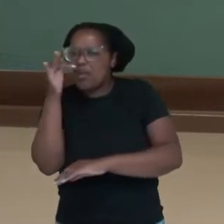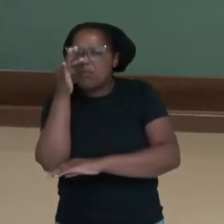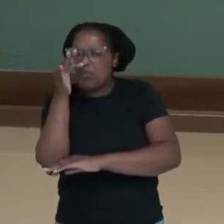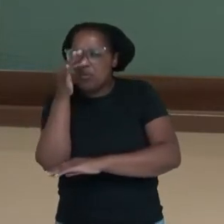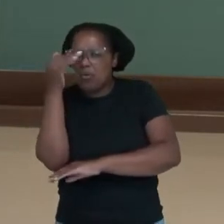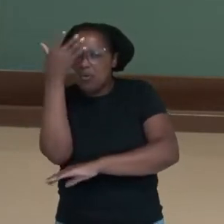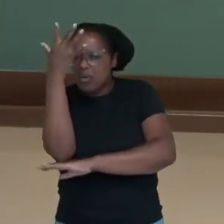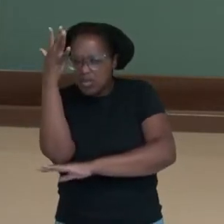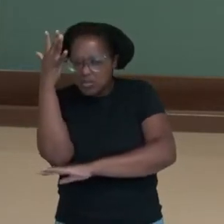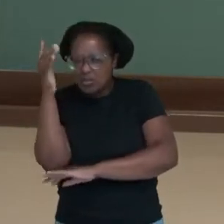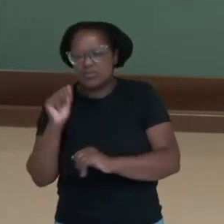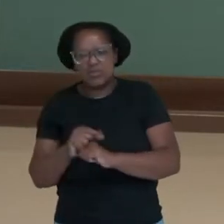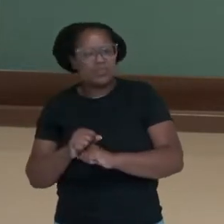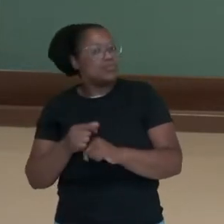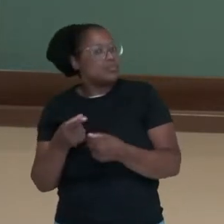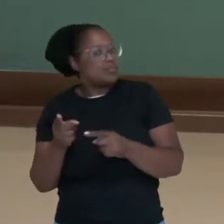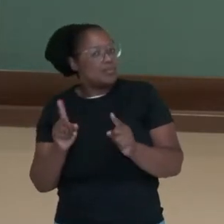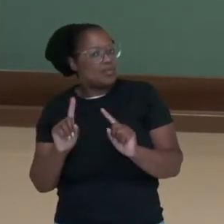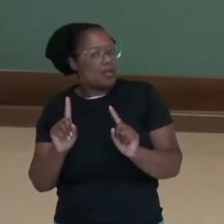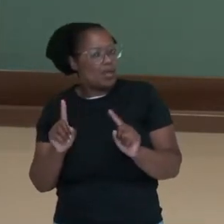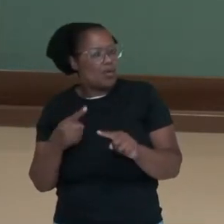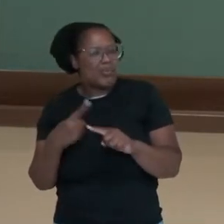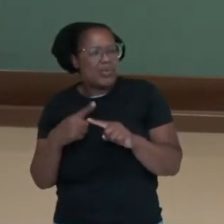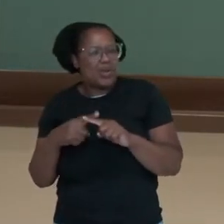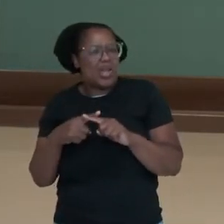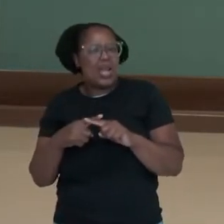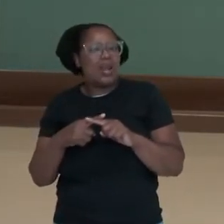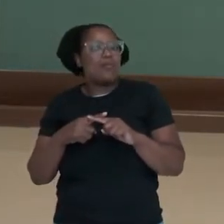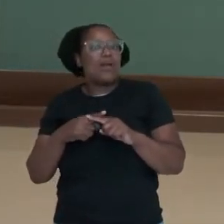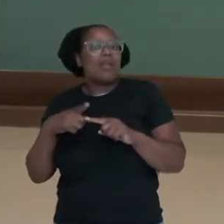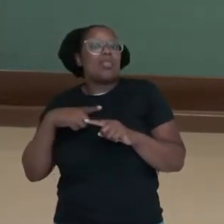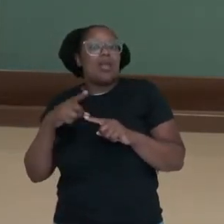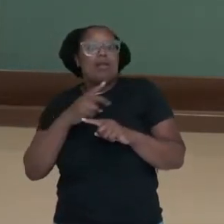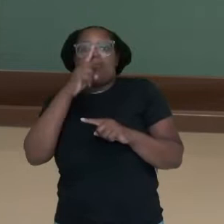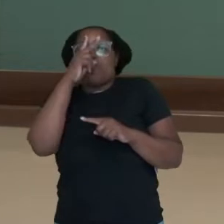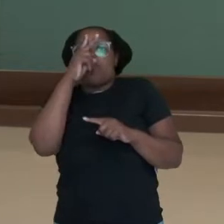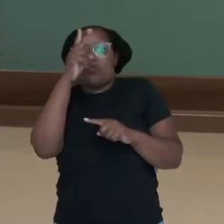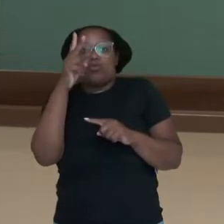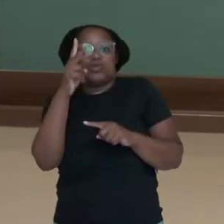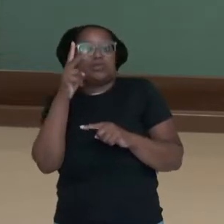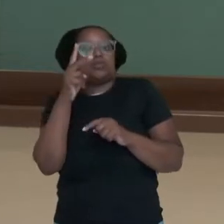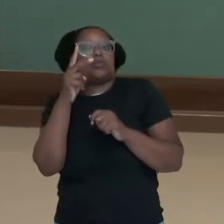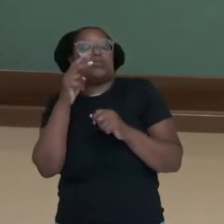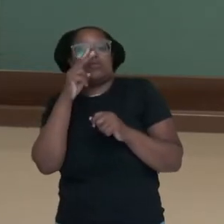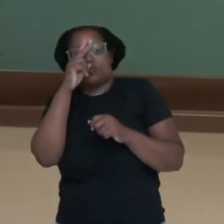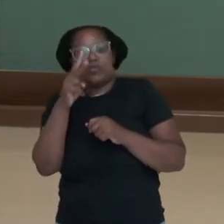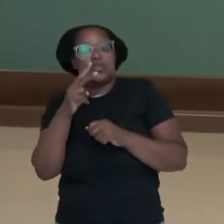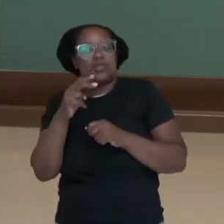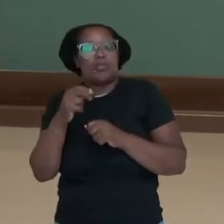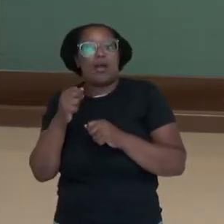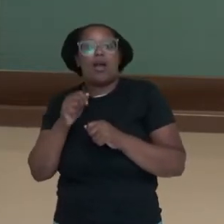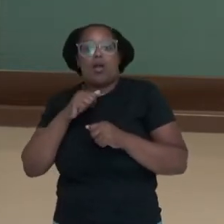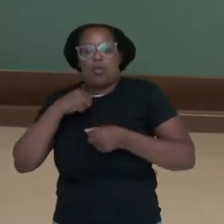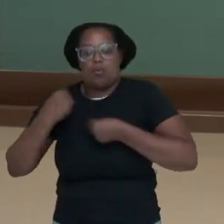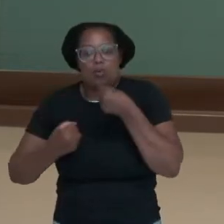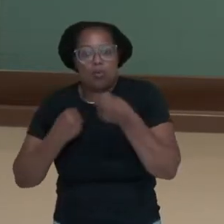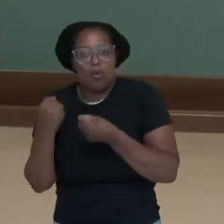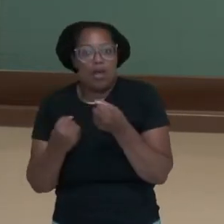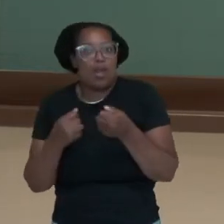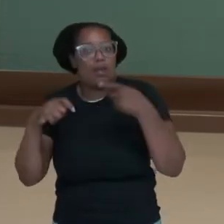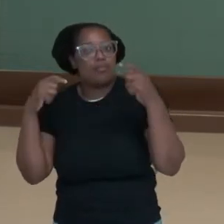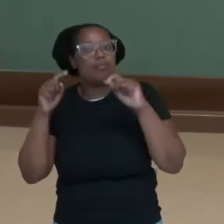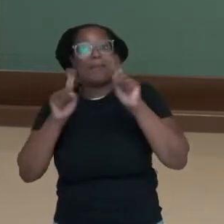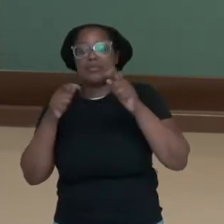provavelmente não. Essas plantas não vão dar energia suficiente para as suas atividades. Então ele precisa de carne,